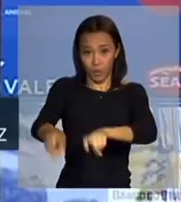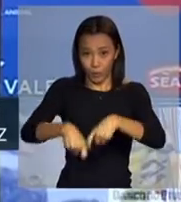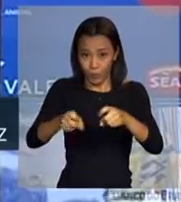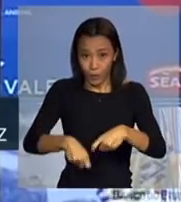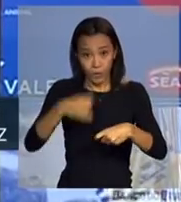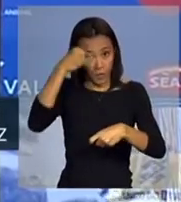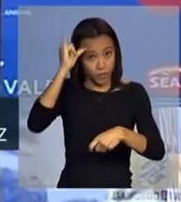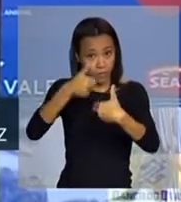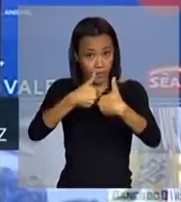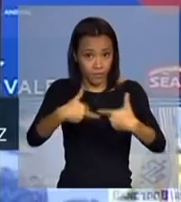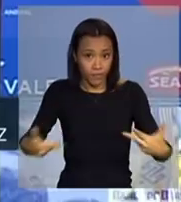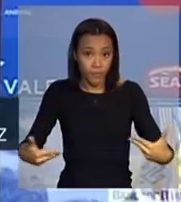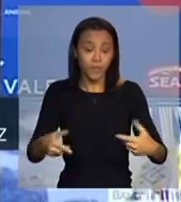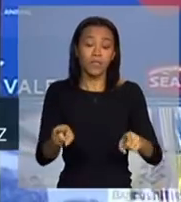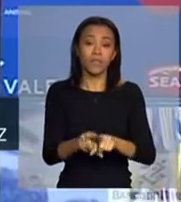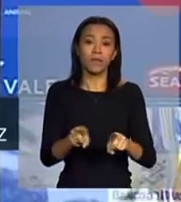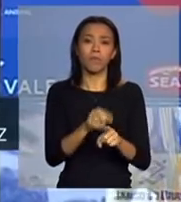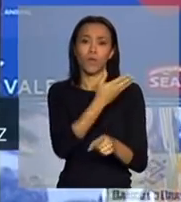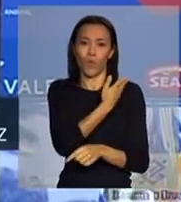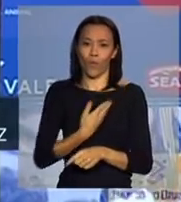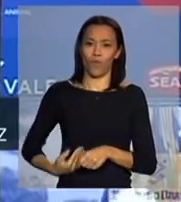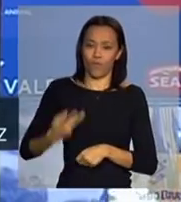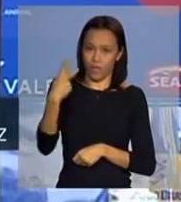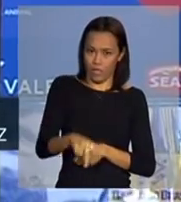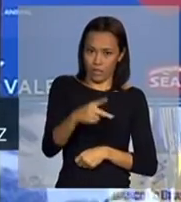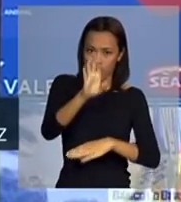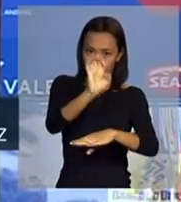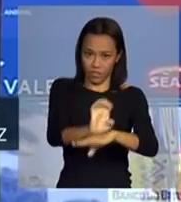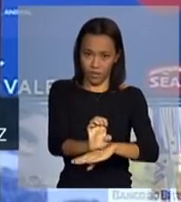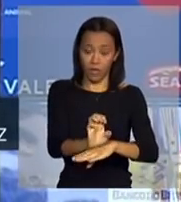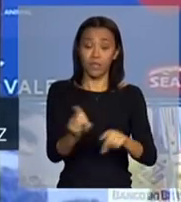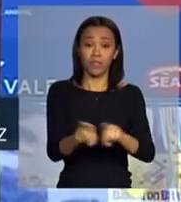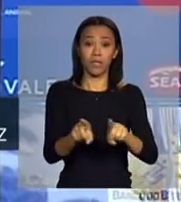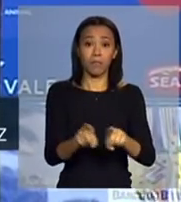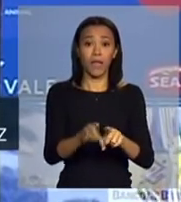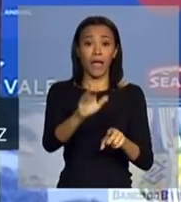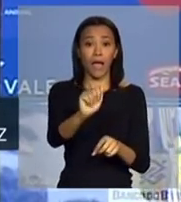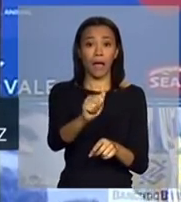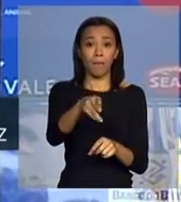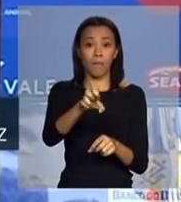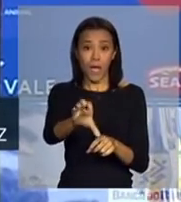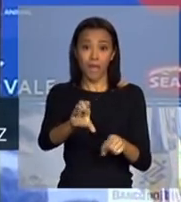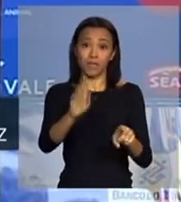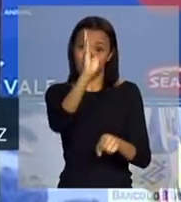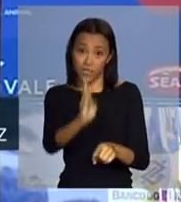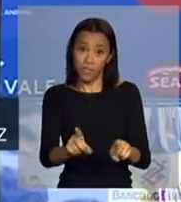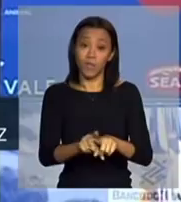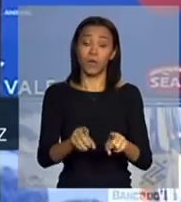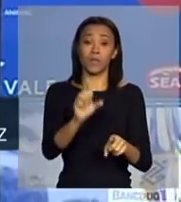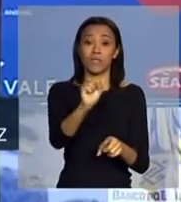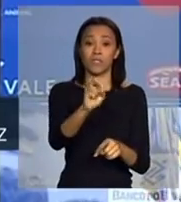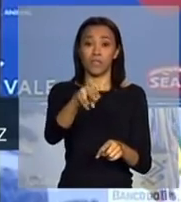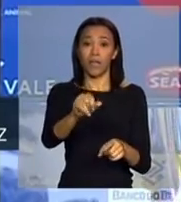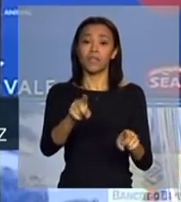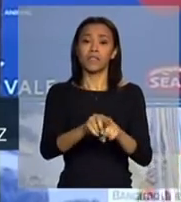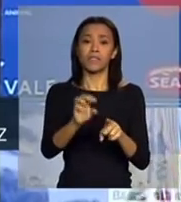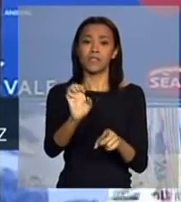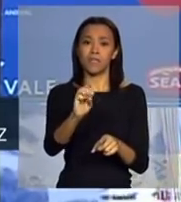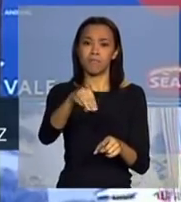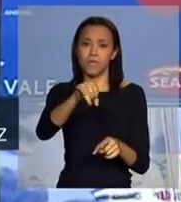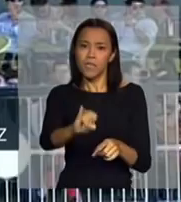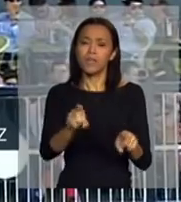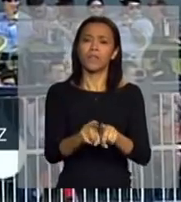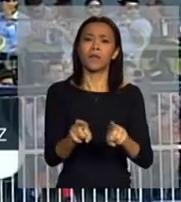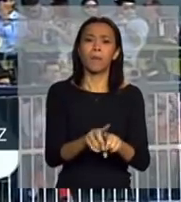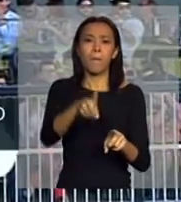Pecuária e Abastecimento, Governo de Minas, Prefeitura de Uberaba, Apex Brasil, Senar, CNA, CEMIG, FASU